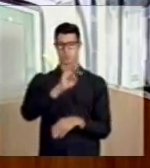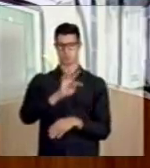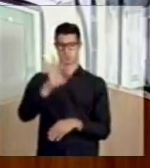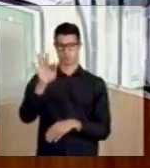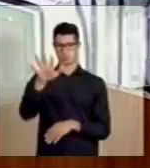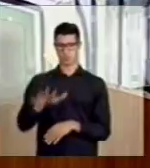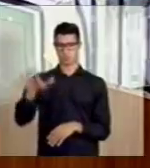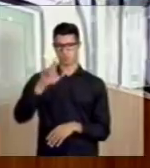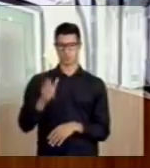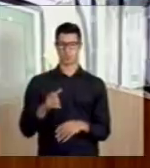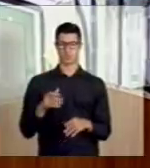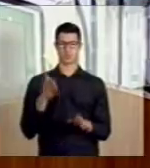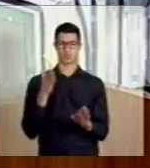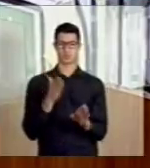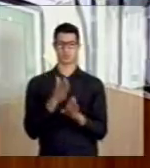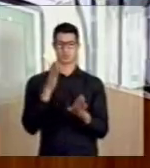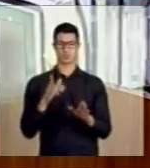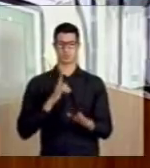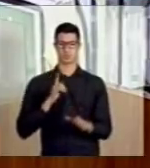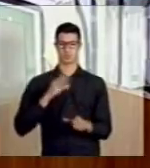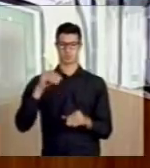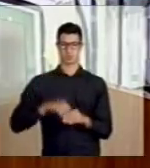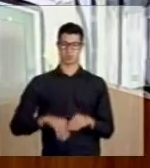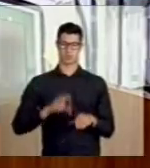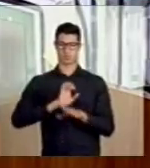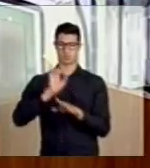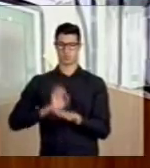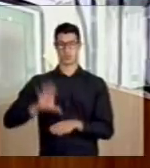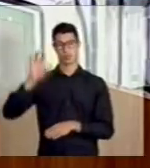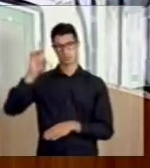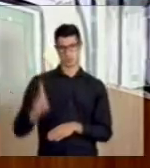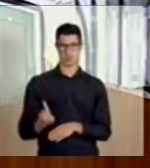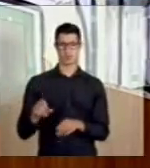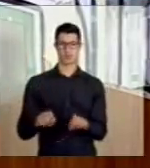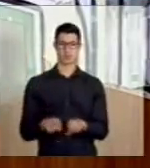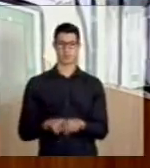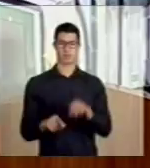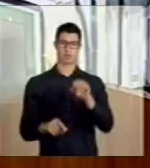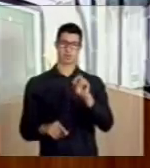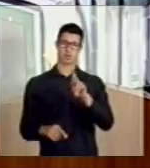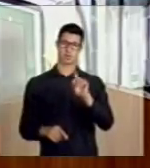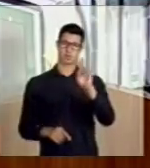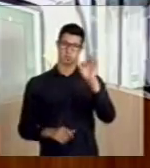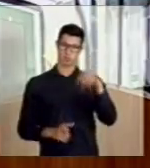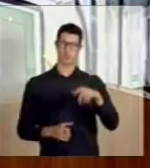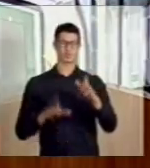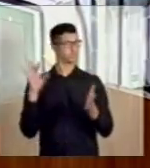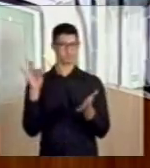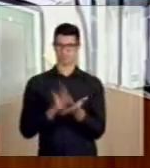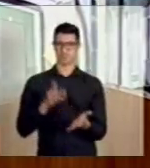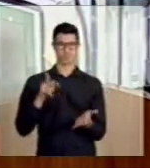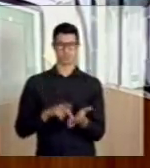Tribunal Federal incumbe desempenhar no âmbito do Estado Democrático de Direito, em ordem a conferir